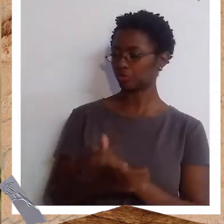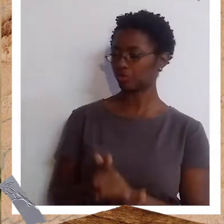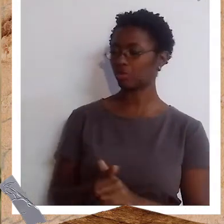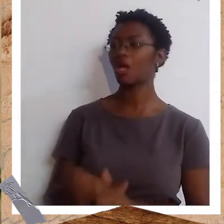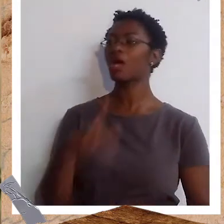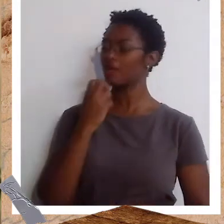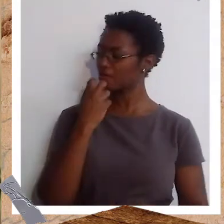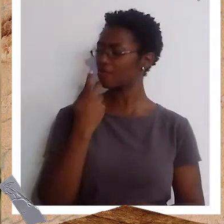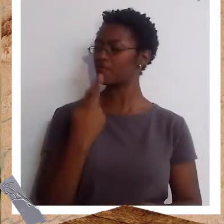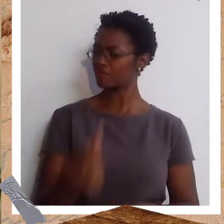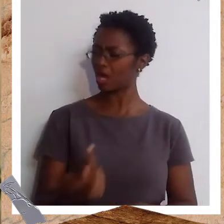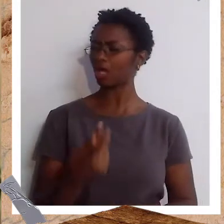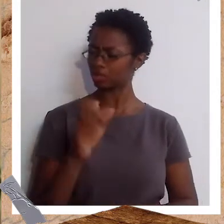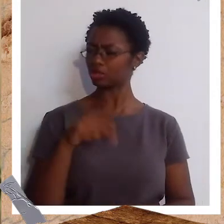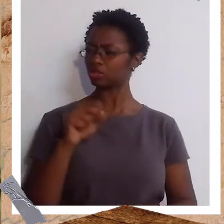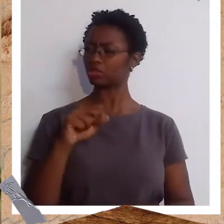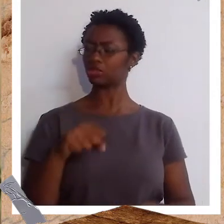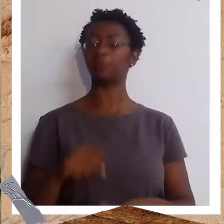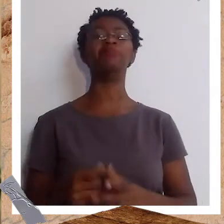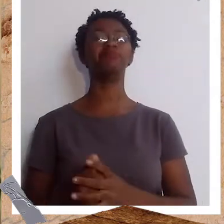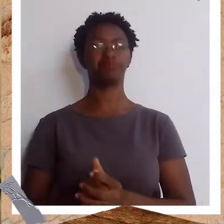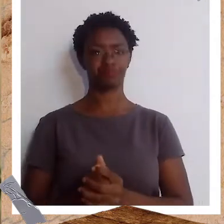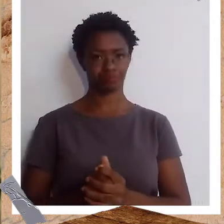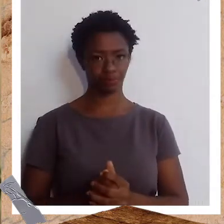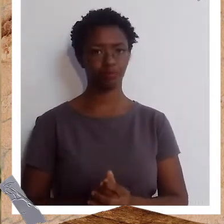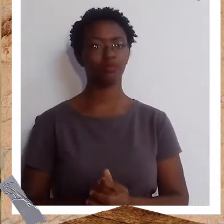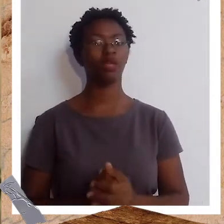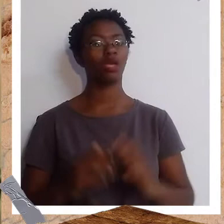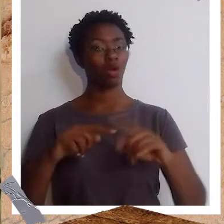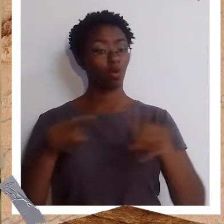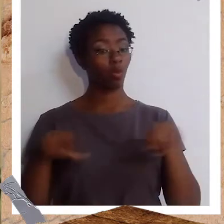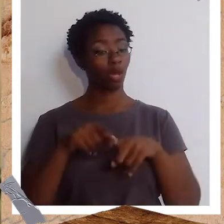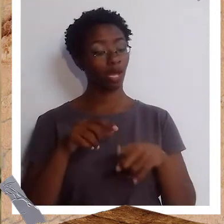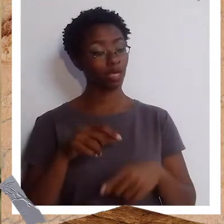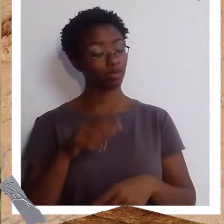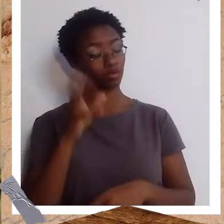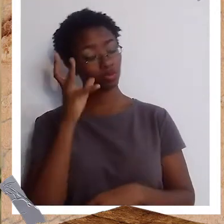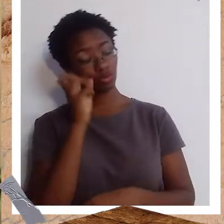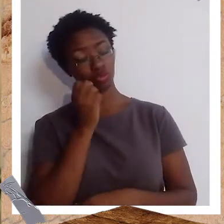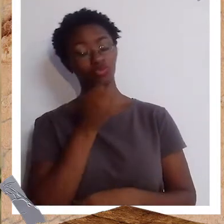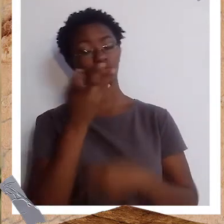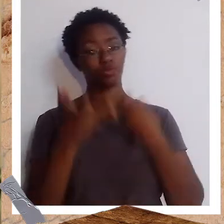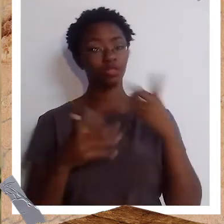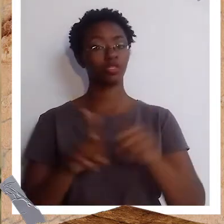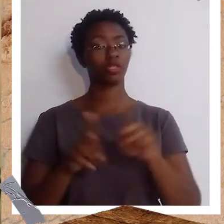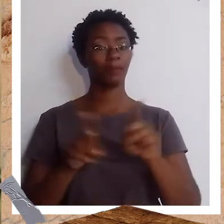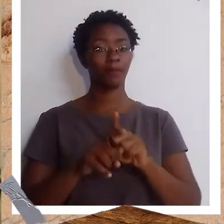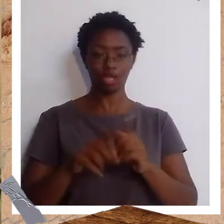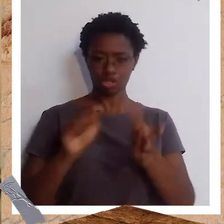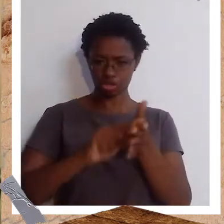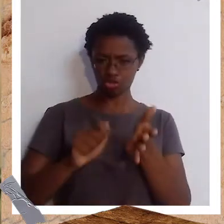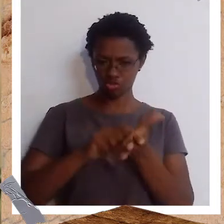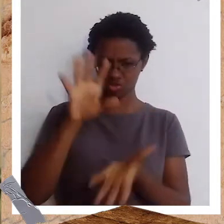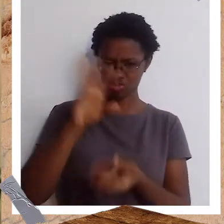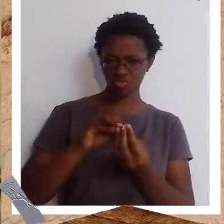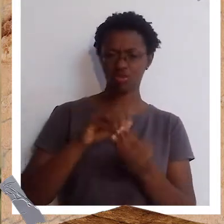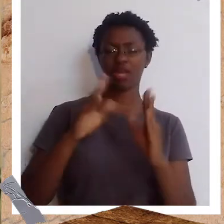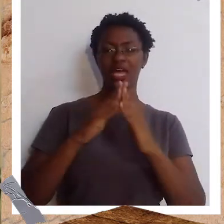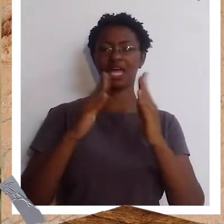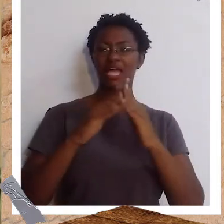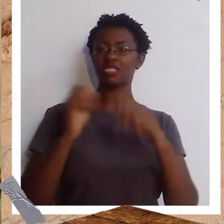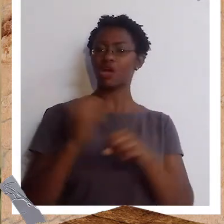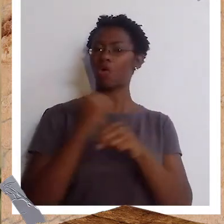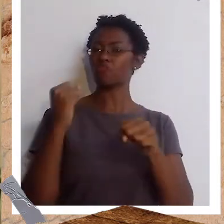ele também volta a admitir no prefácio de Casa de Alvenaria, em outras, enfim, falas que ele